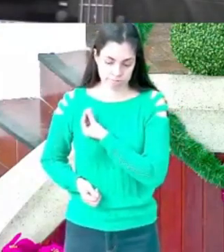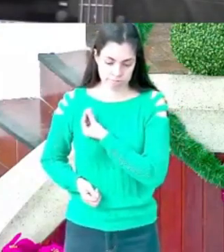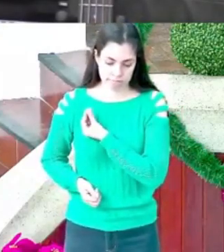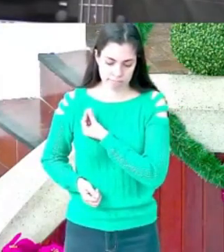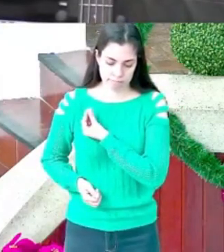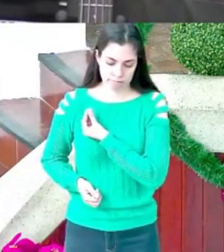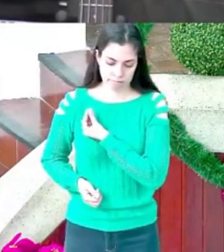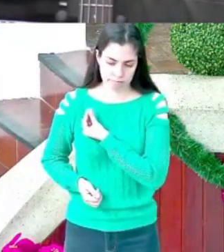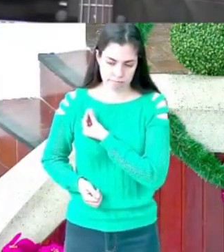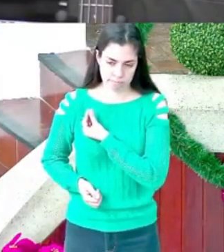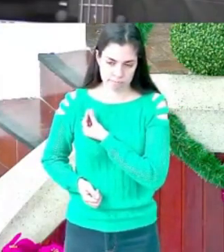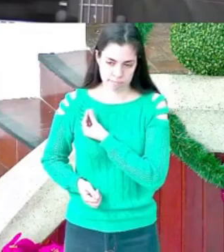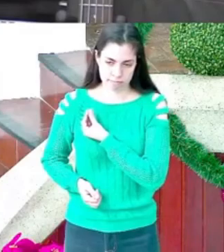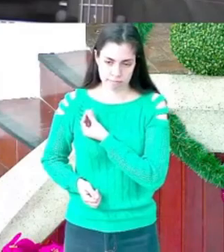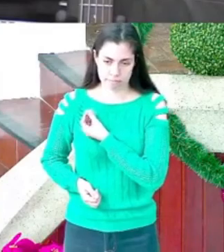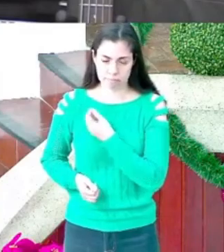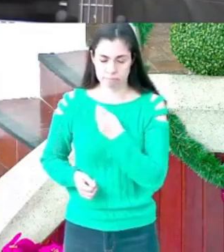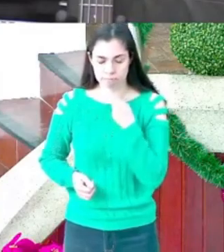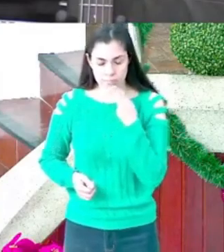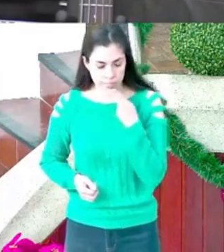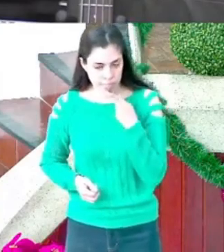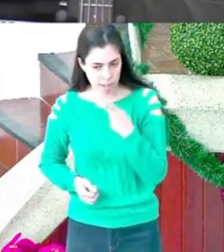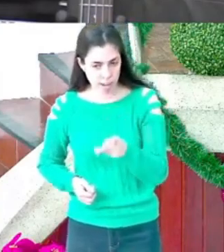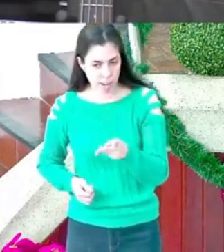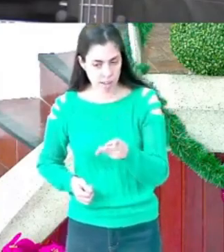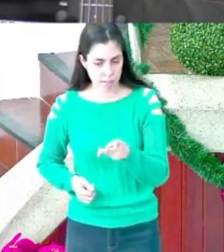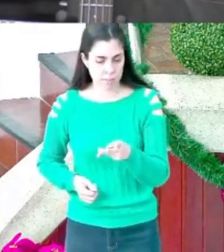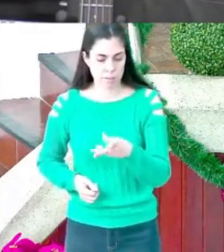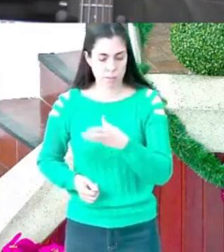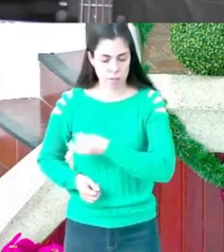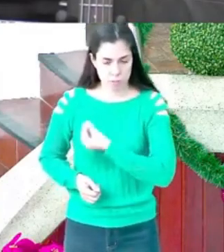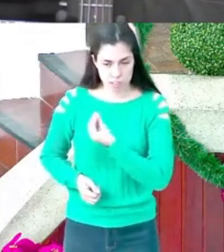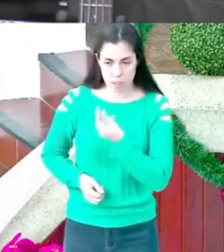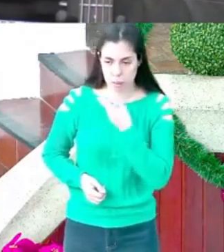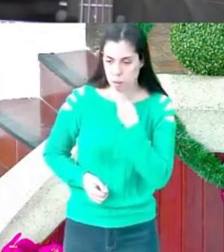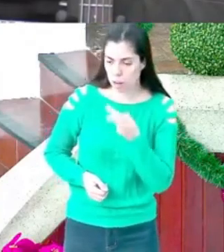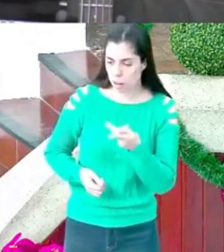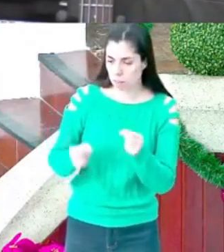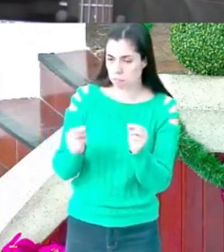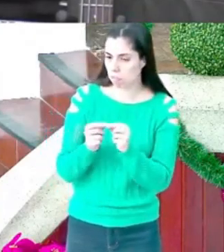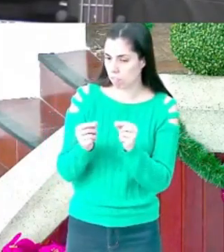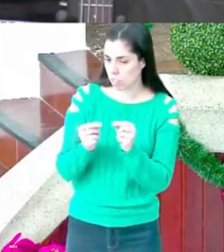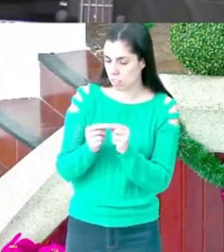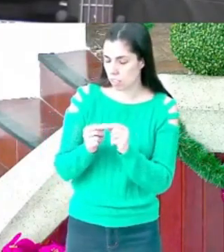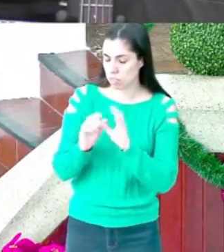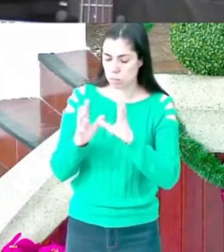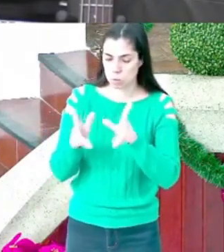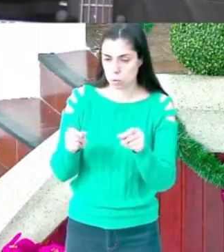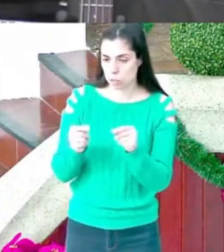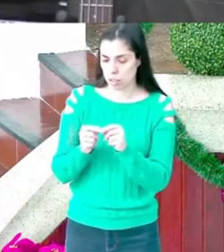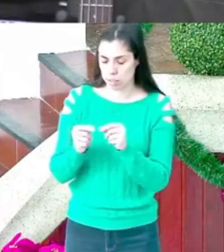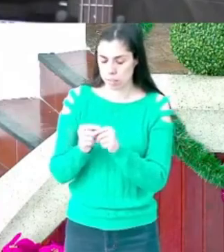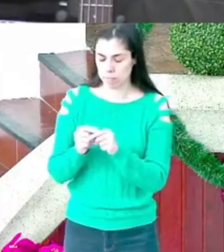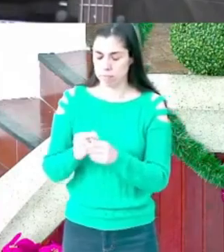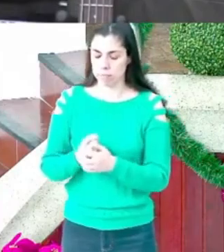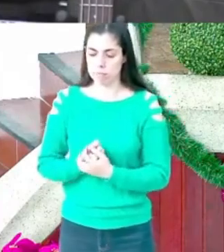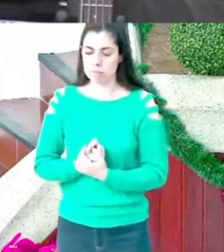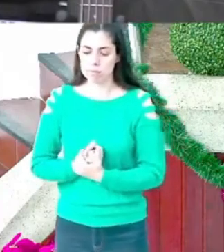obras e palavras diante do mundo. Dito isto, entendemos que quando Cristo